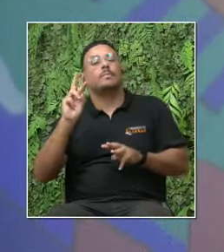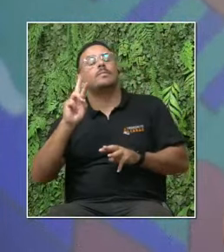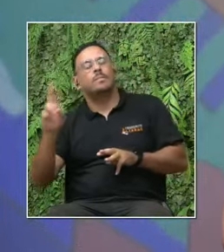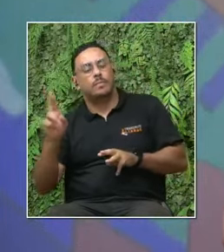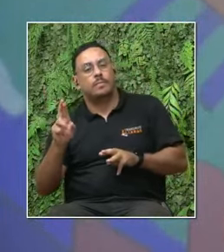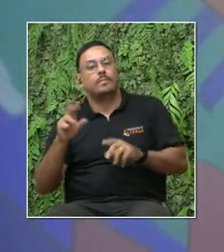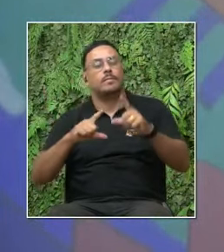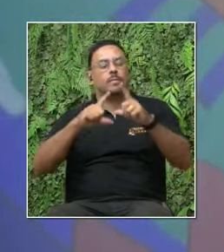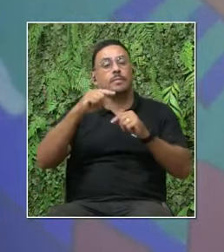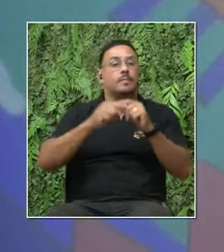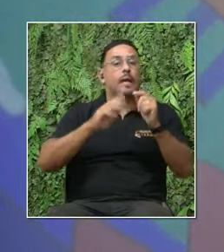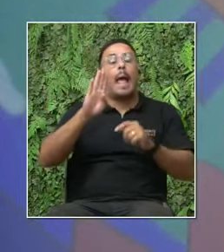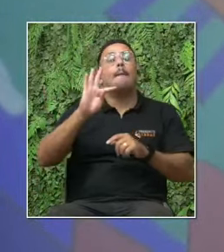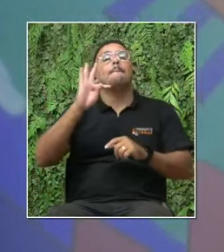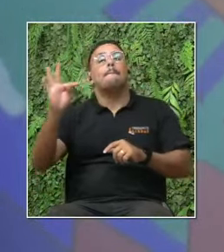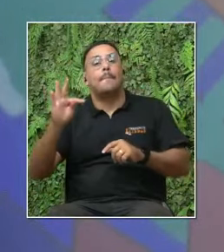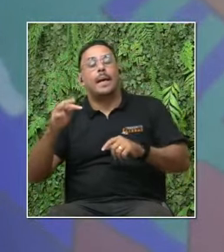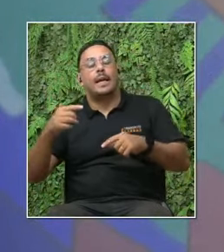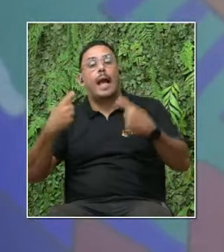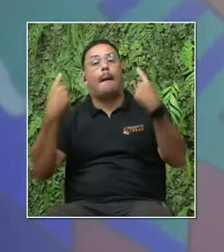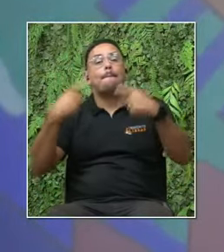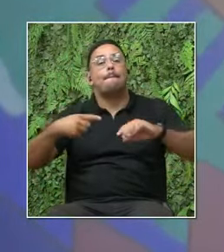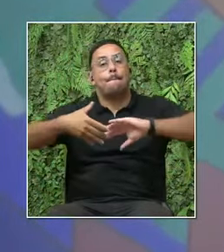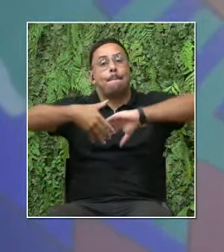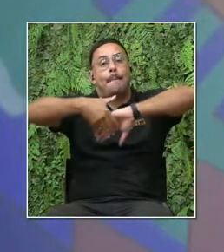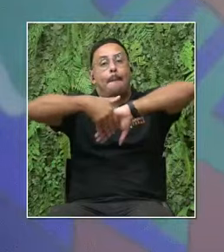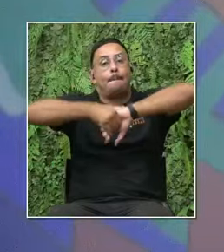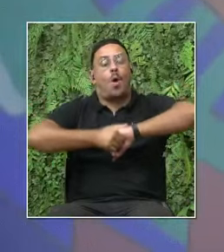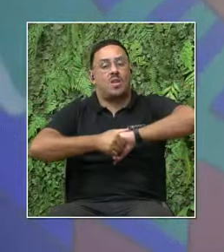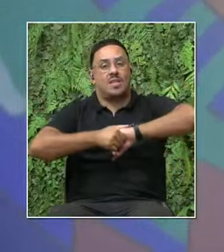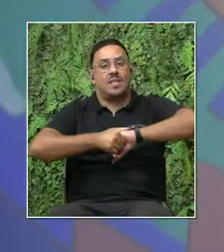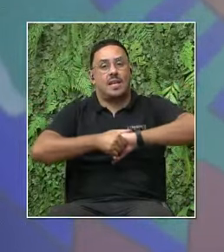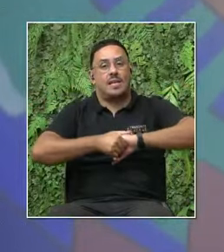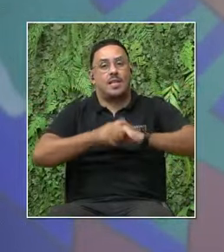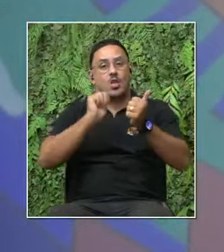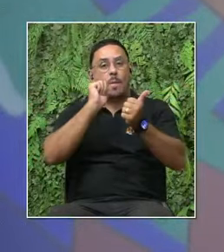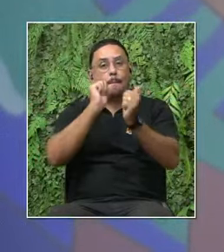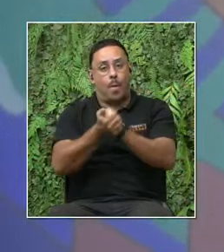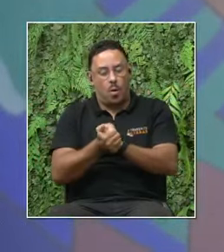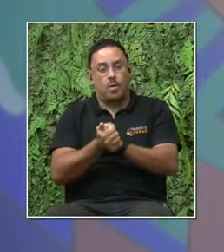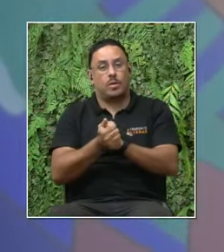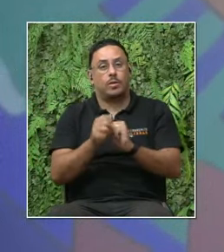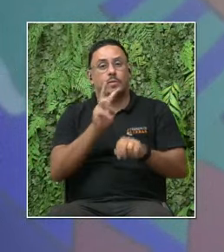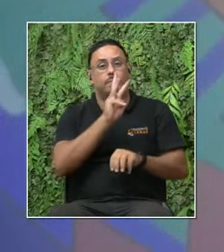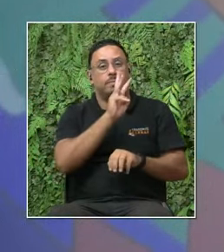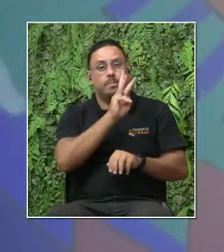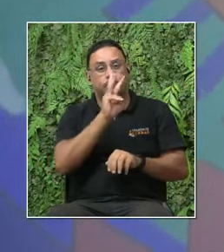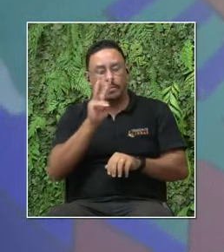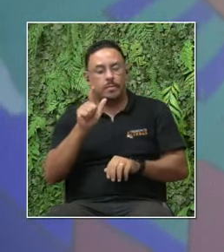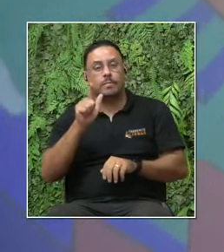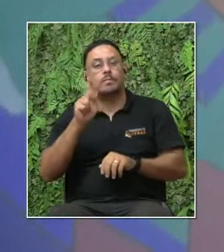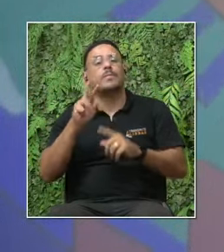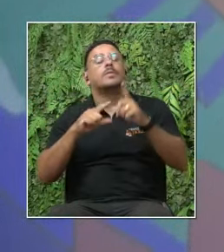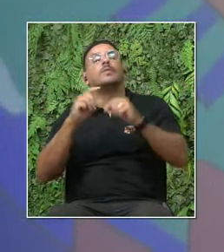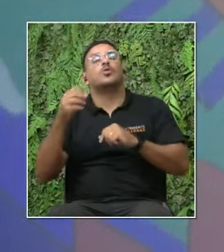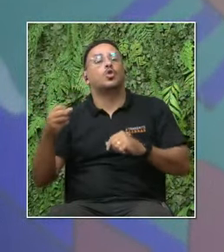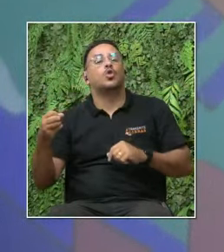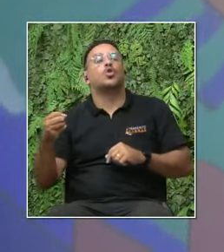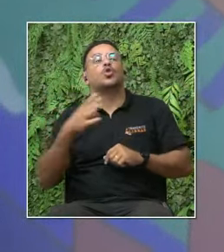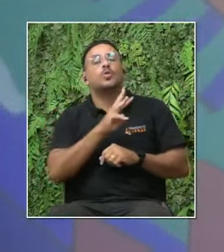estrel eleita a melhor operadora de entretenimento esportivo do Brasil acesse estrel.com e conheça o novo site